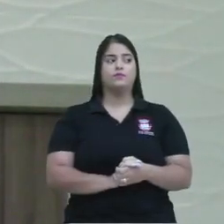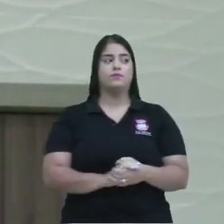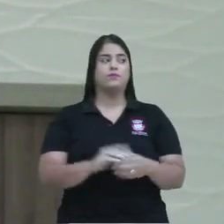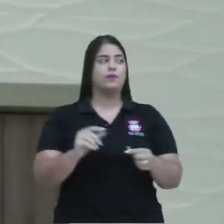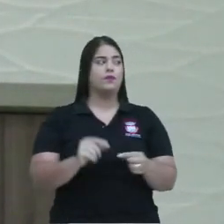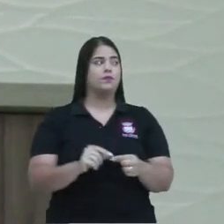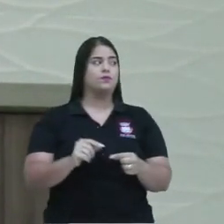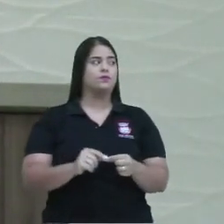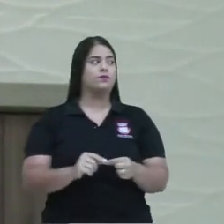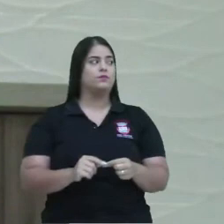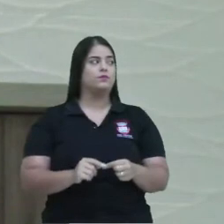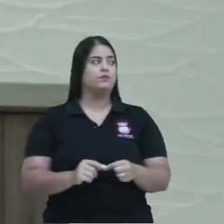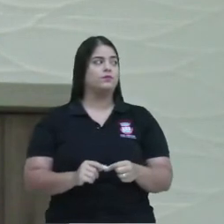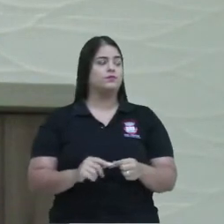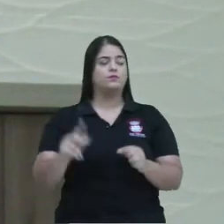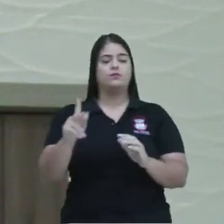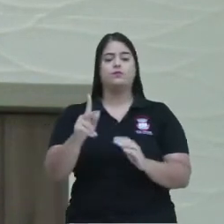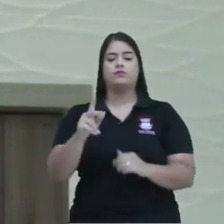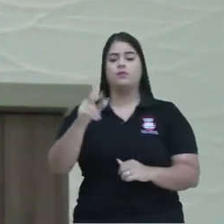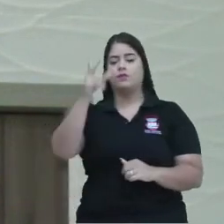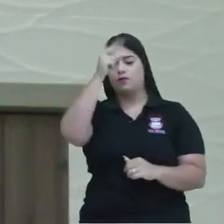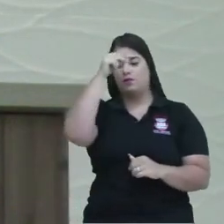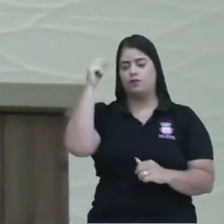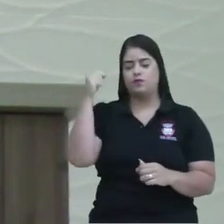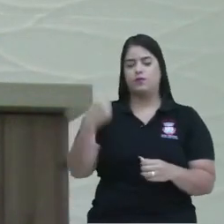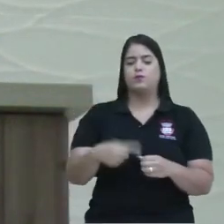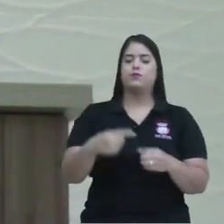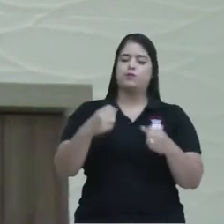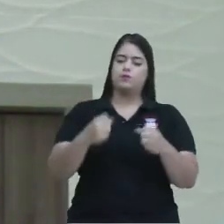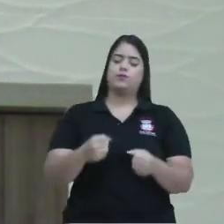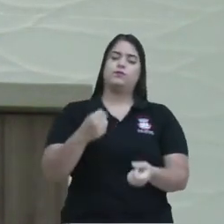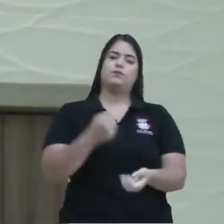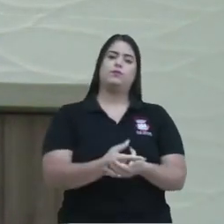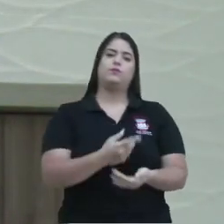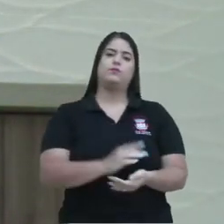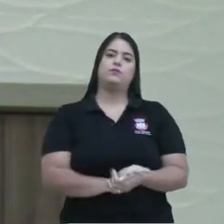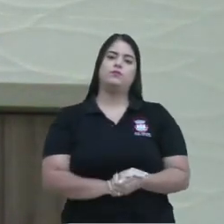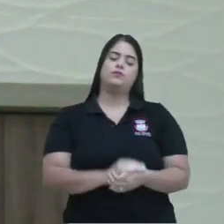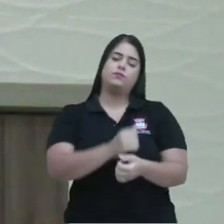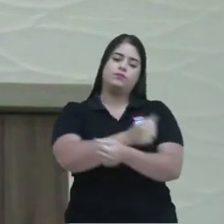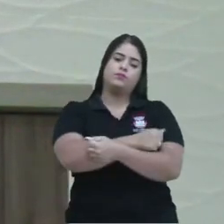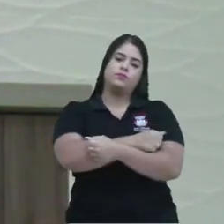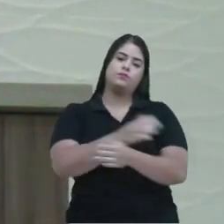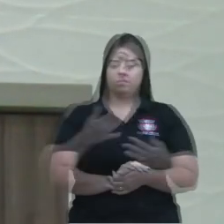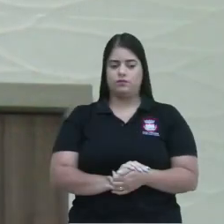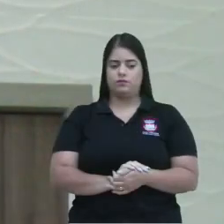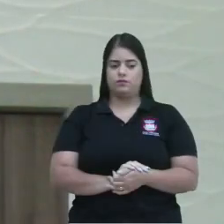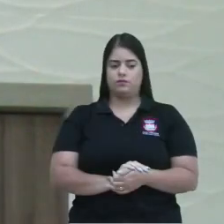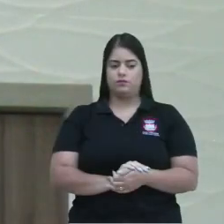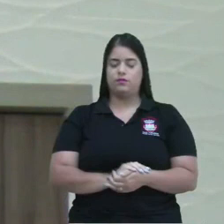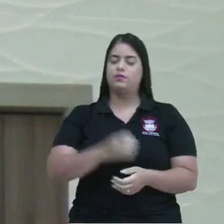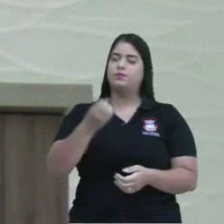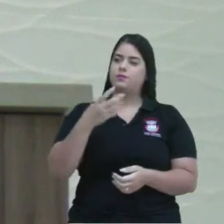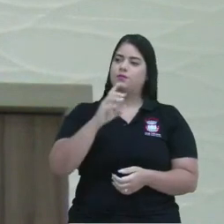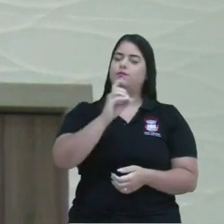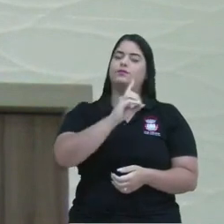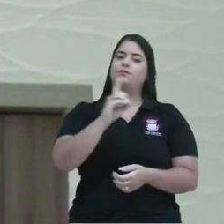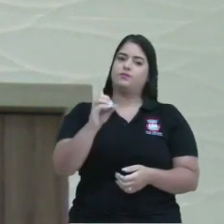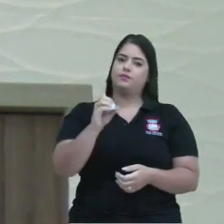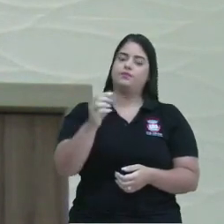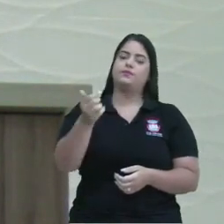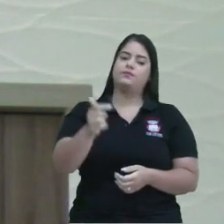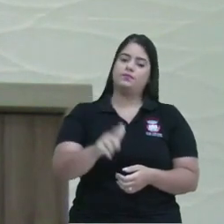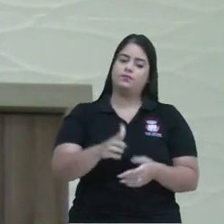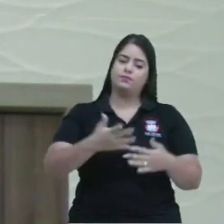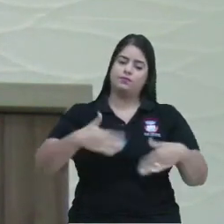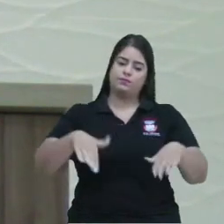no teto que o prefeito do município pode pagar. Então, um abraço a todos e essa é a minha opinião. Bom dia novamente